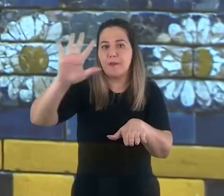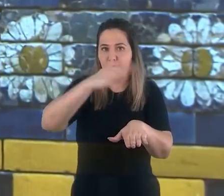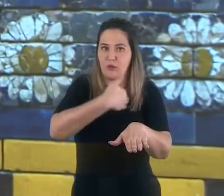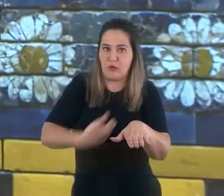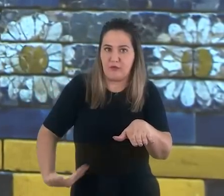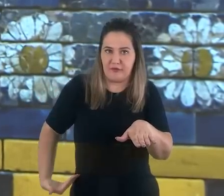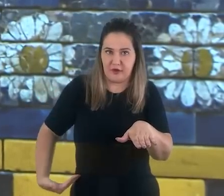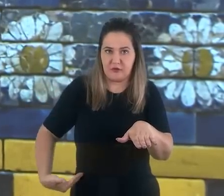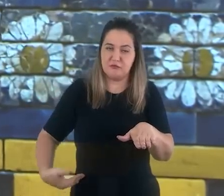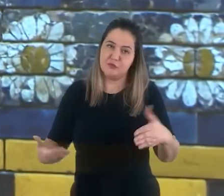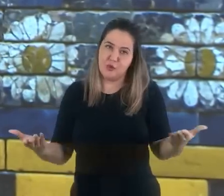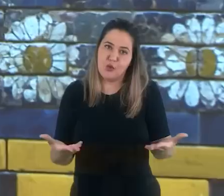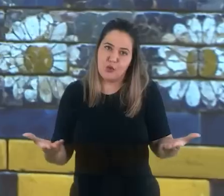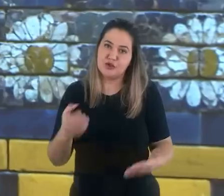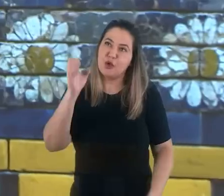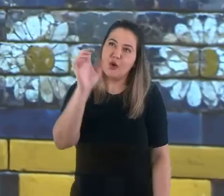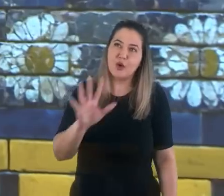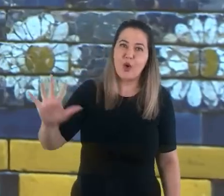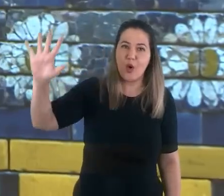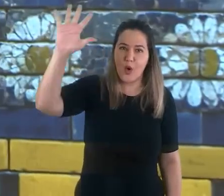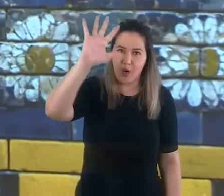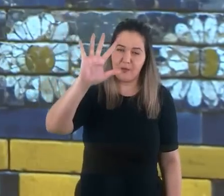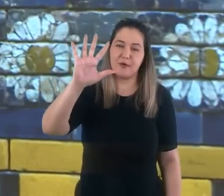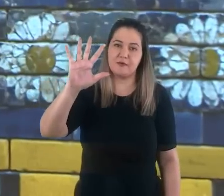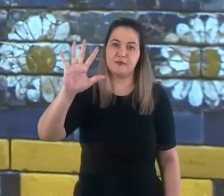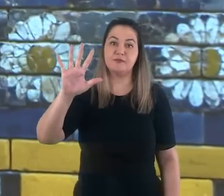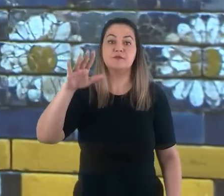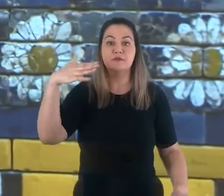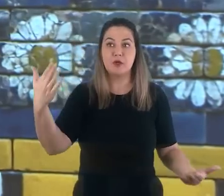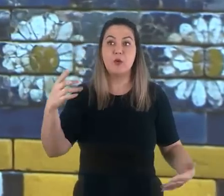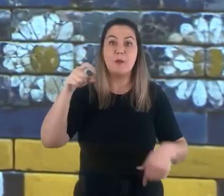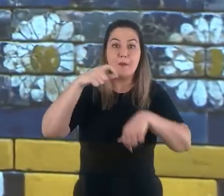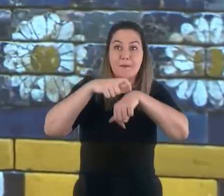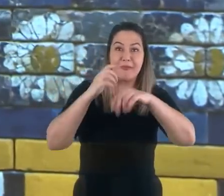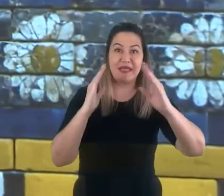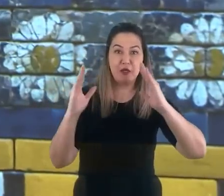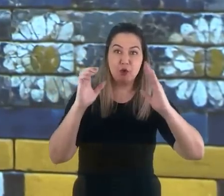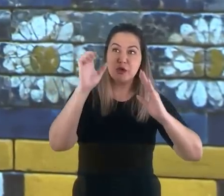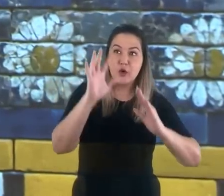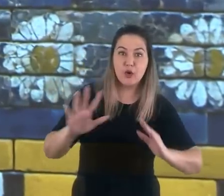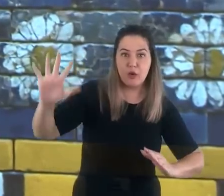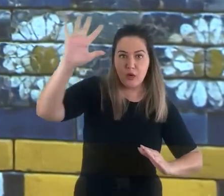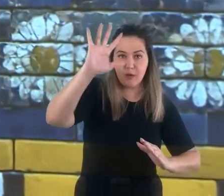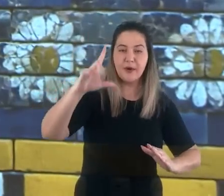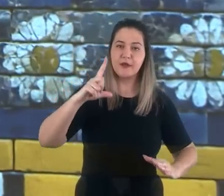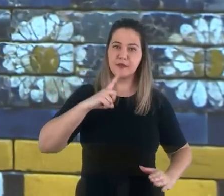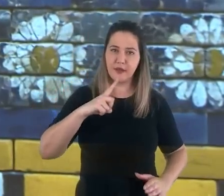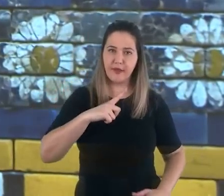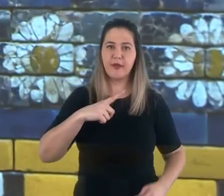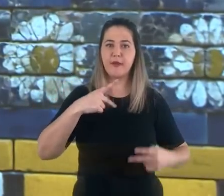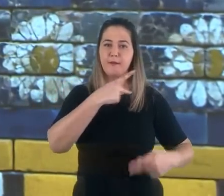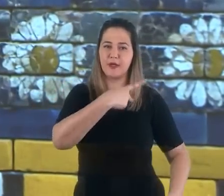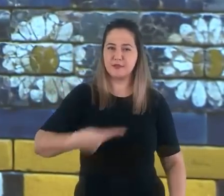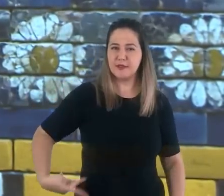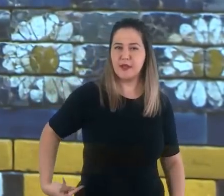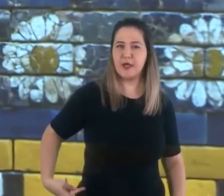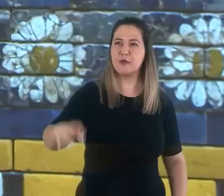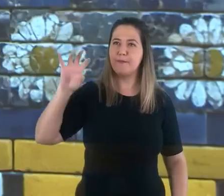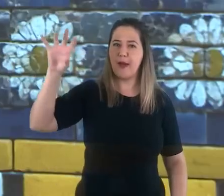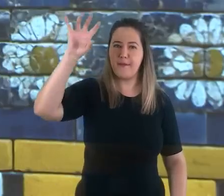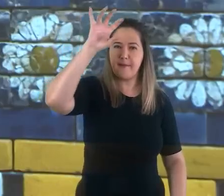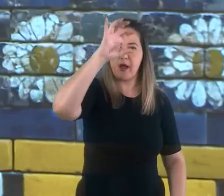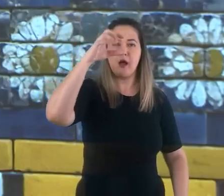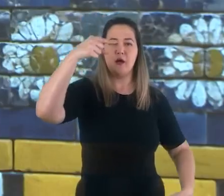nossa Europa atual, o Deus do céu estabelecerá um reino, escreveu Daniel, um reino que jamais será